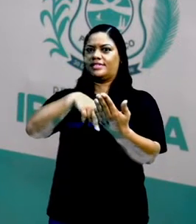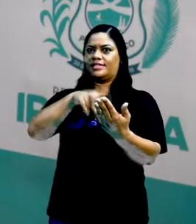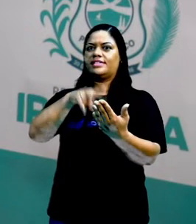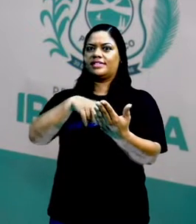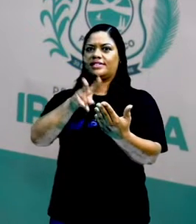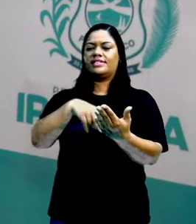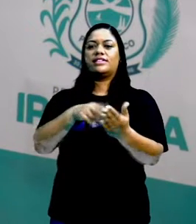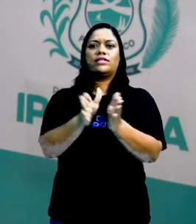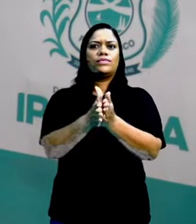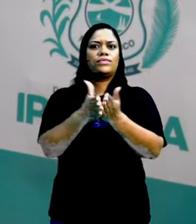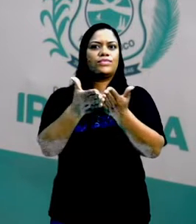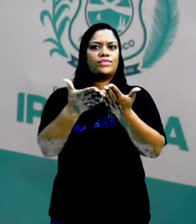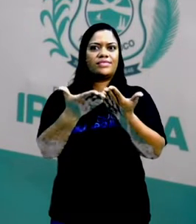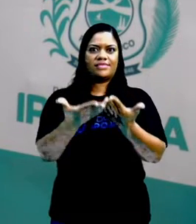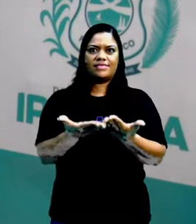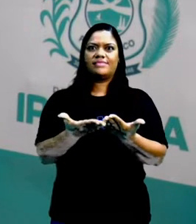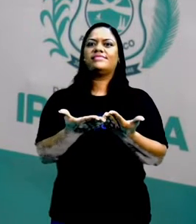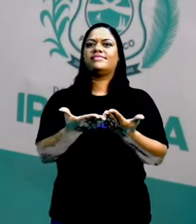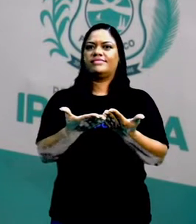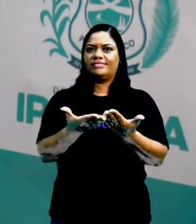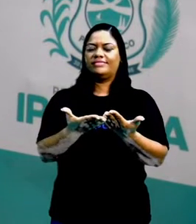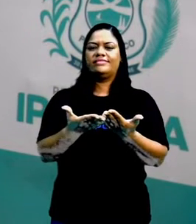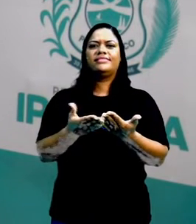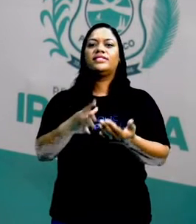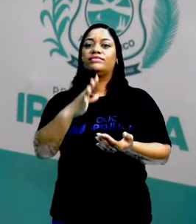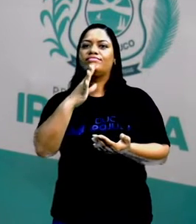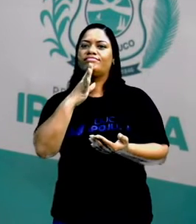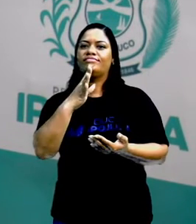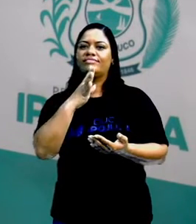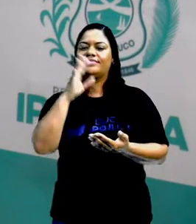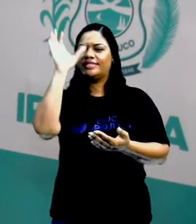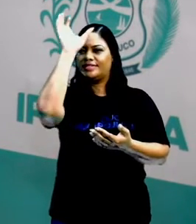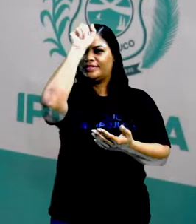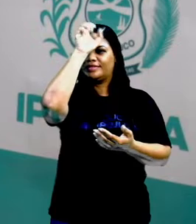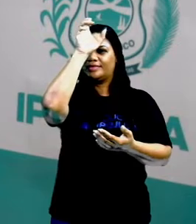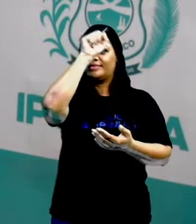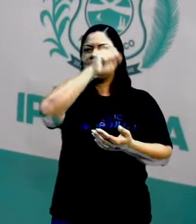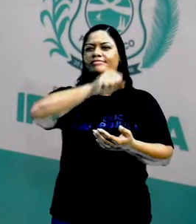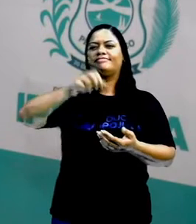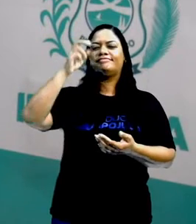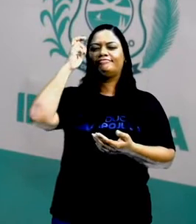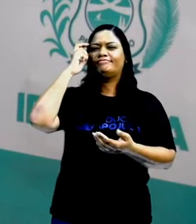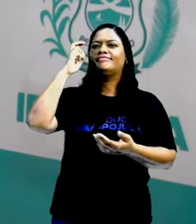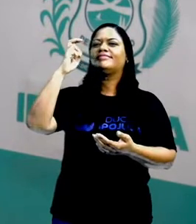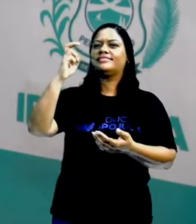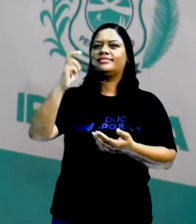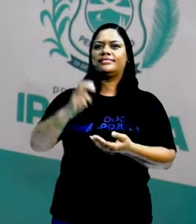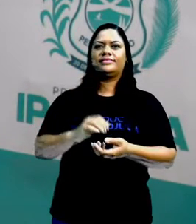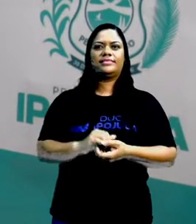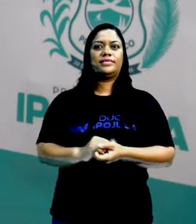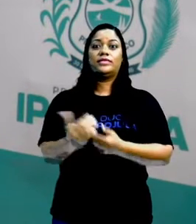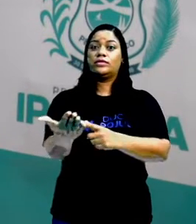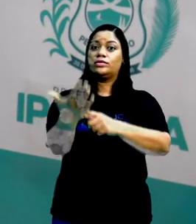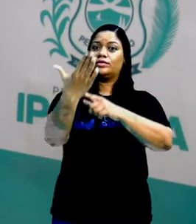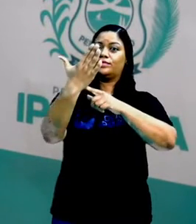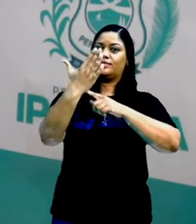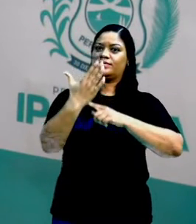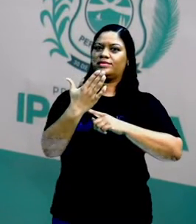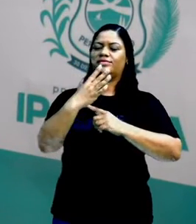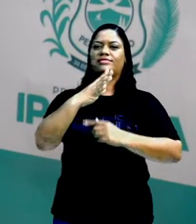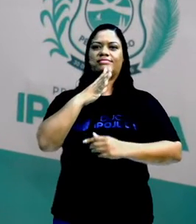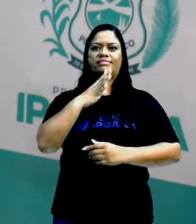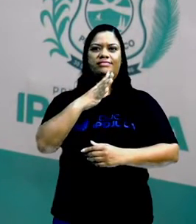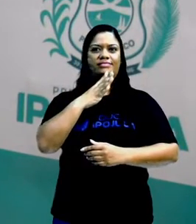os livros aí como símbolo de conhecimento, de sabedoria, né? Que traz